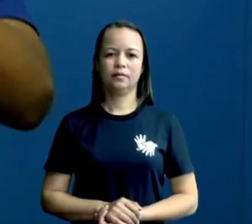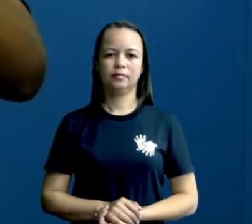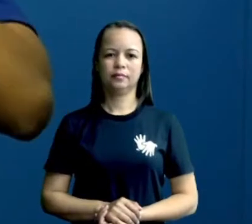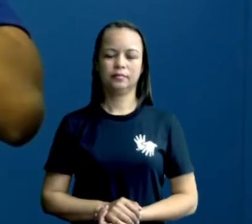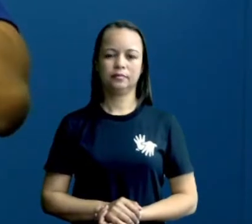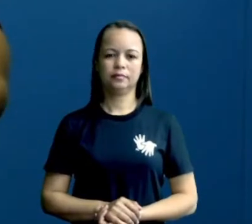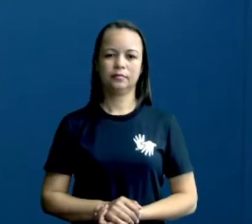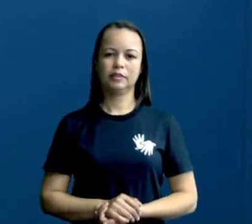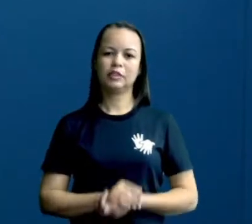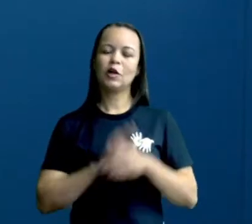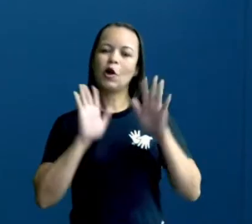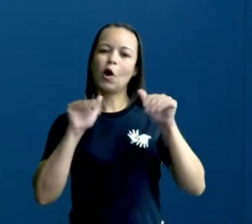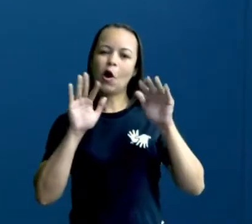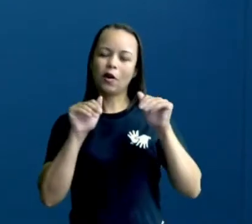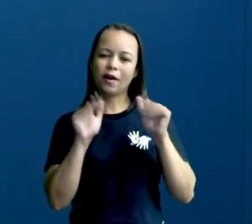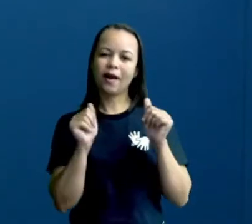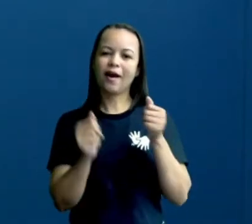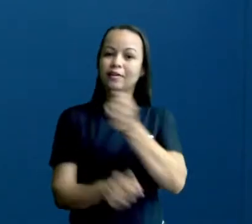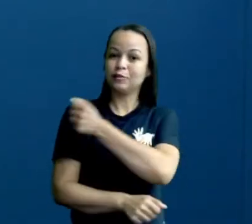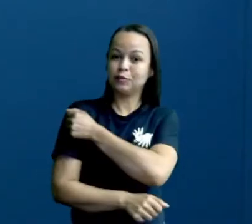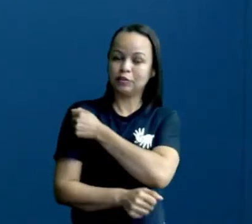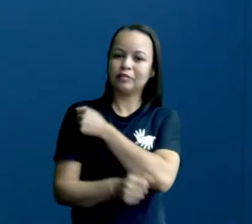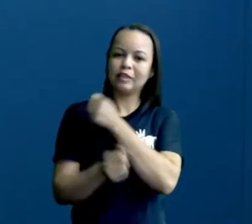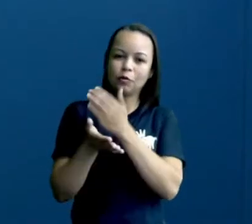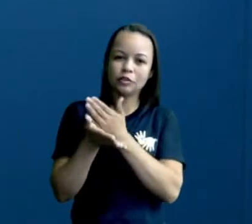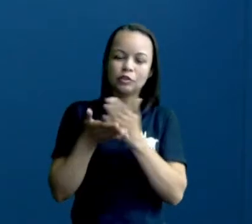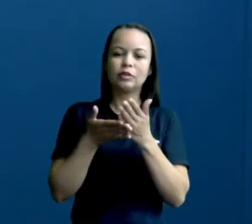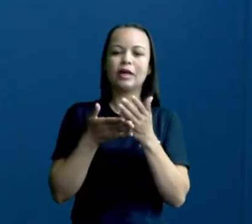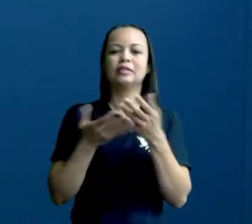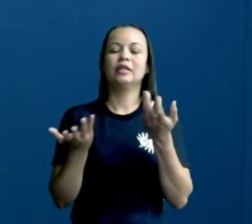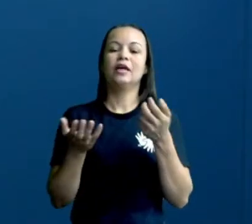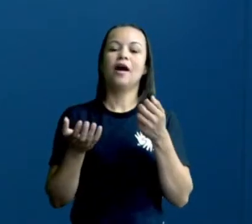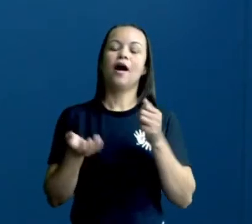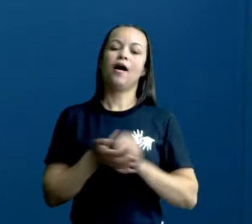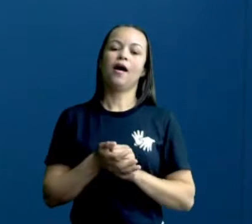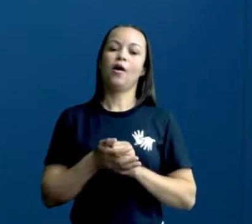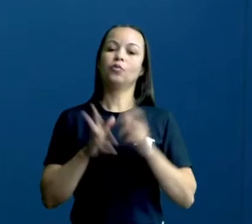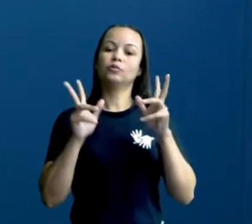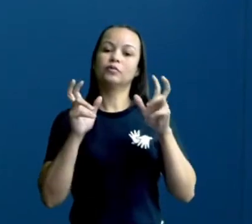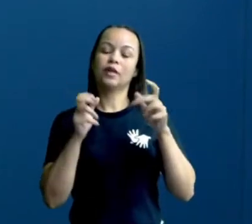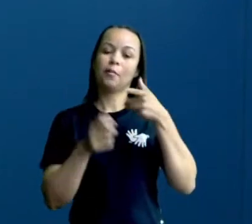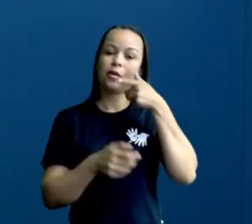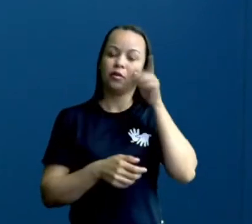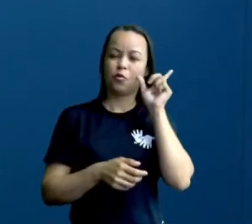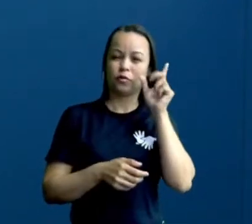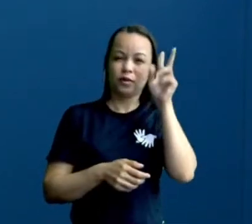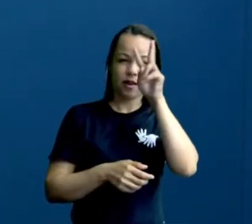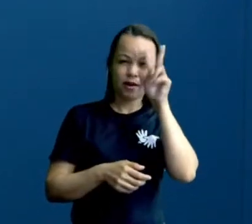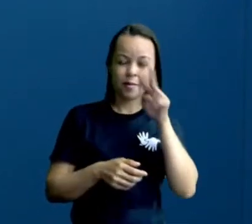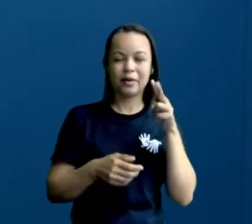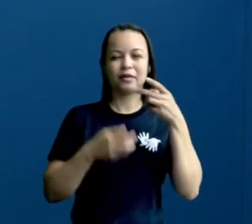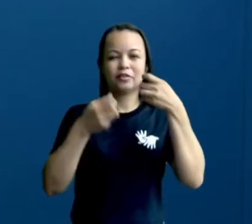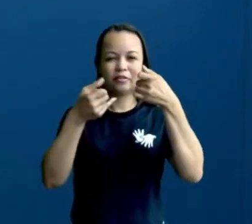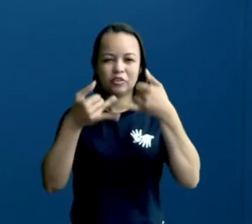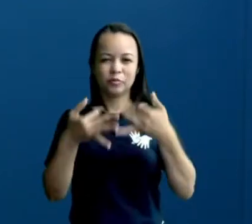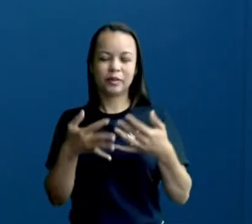Minha gente, vamos lá dar continuidade ao assunto de ontem. Lembra que a gente estava falando sobre o surgimento da cidade de Vitória de Santo